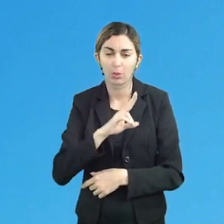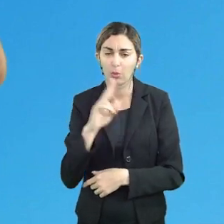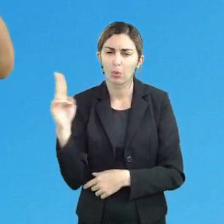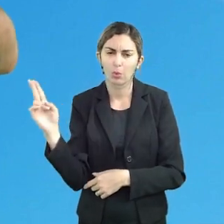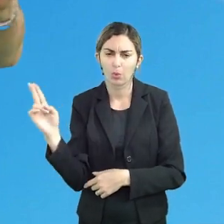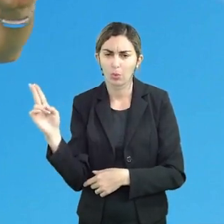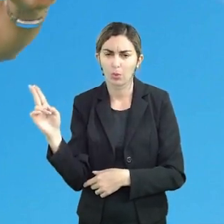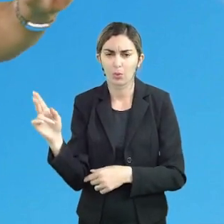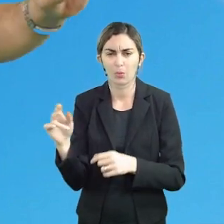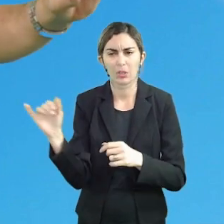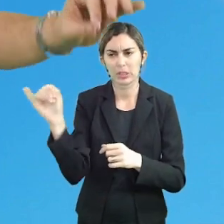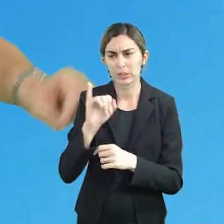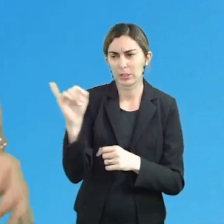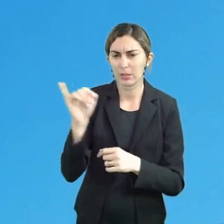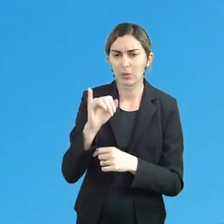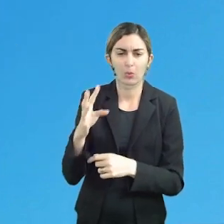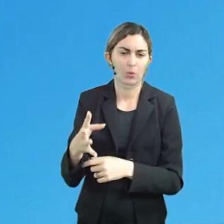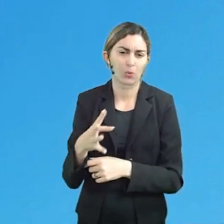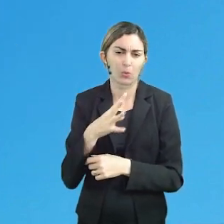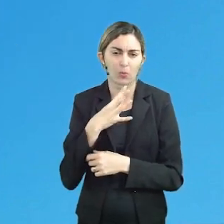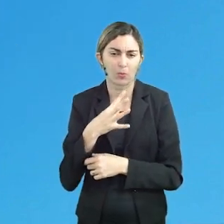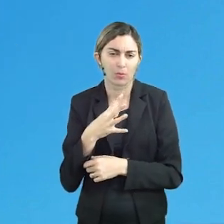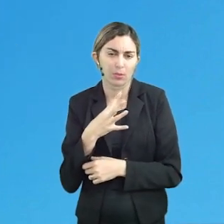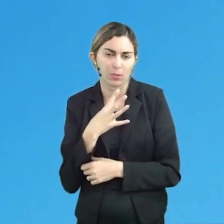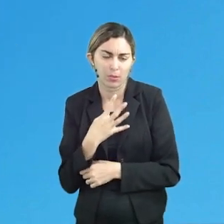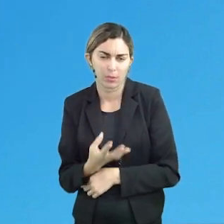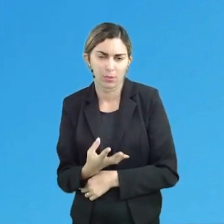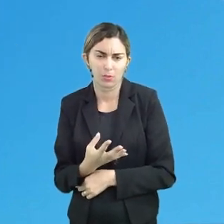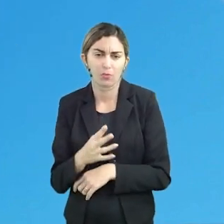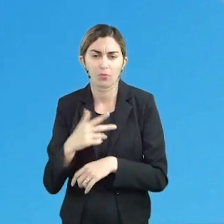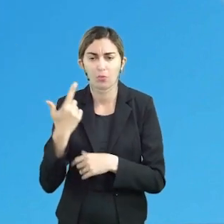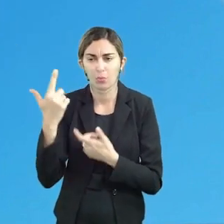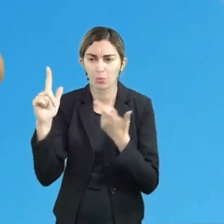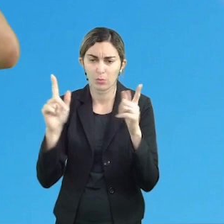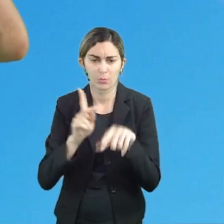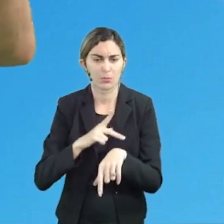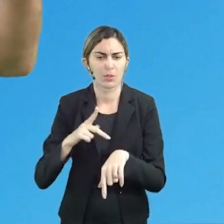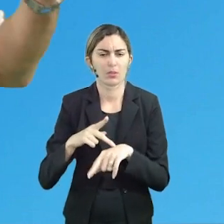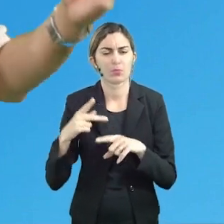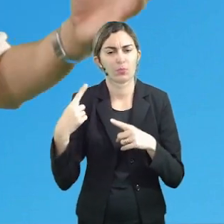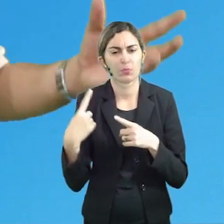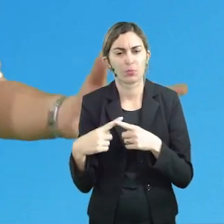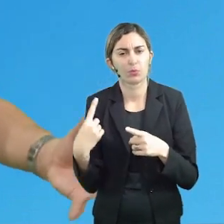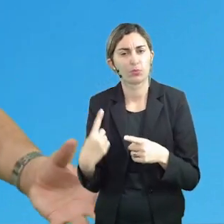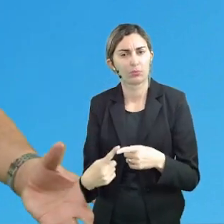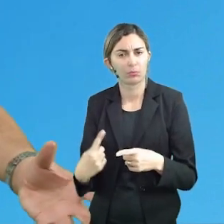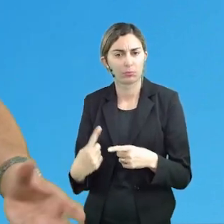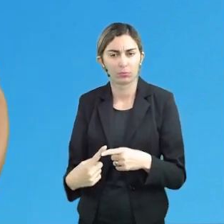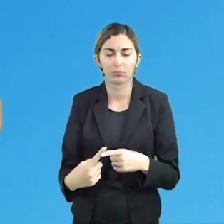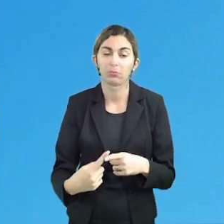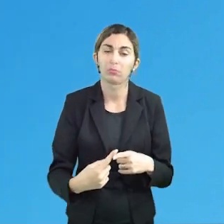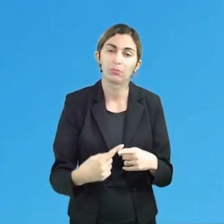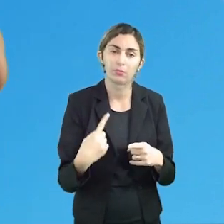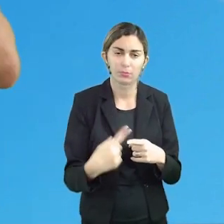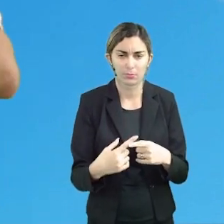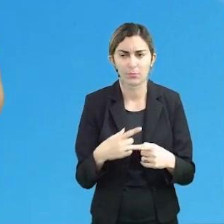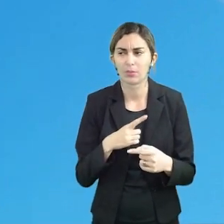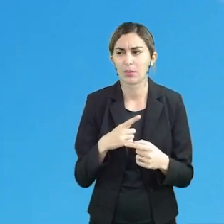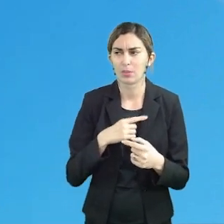nome internacionalmente conhecido. Mas por que ele é internacionalmente conhecido?